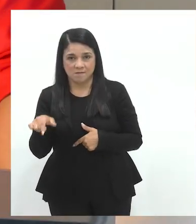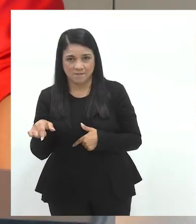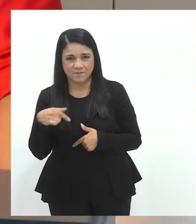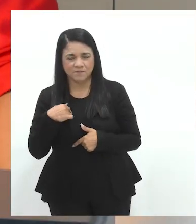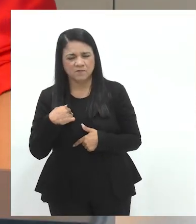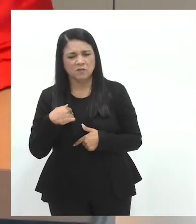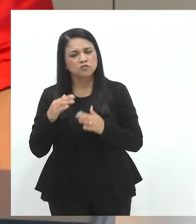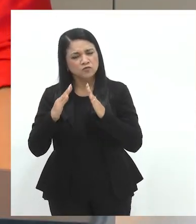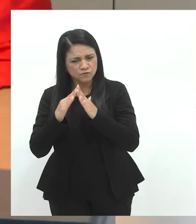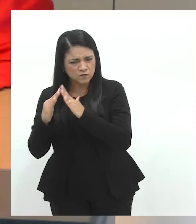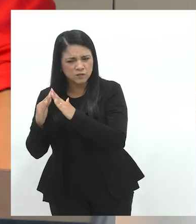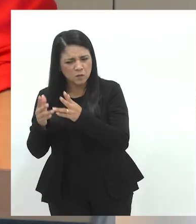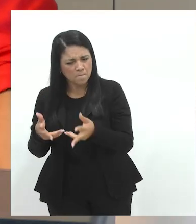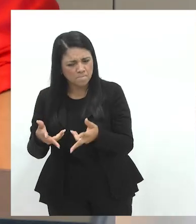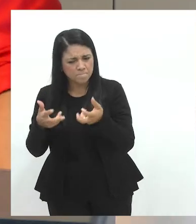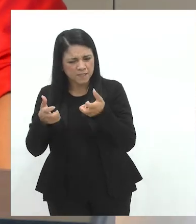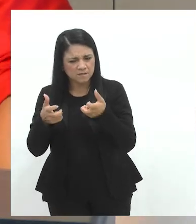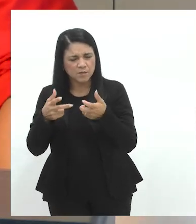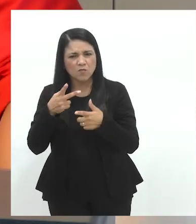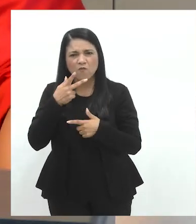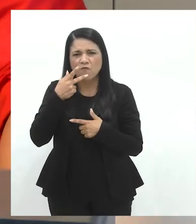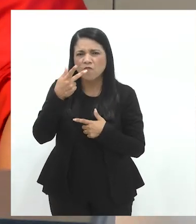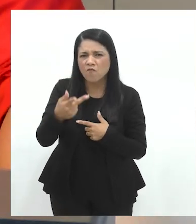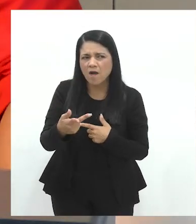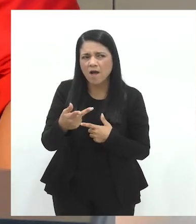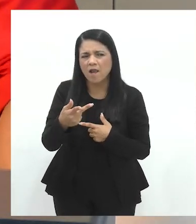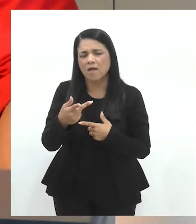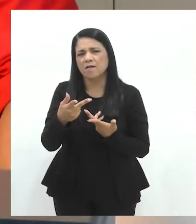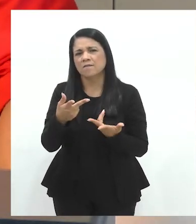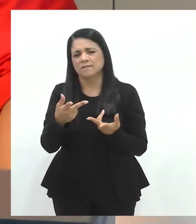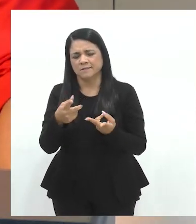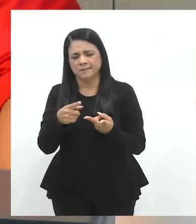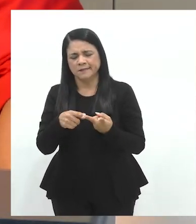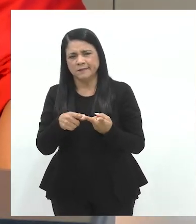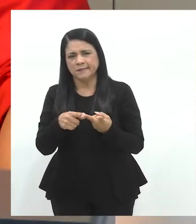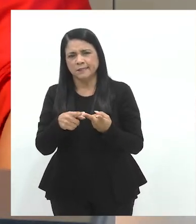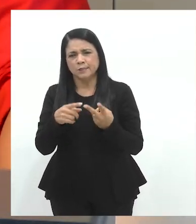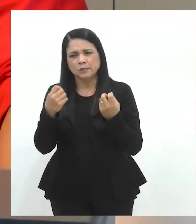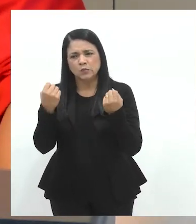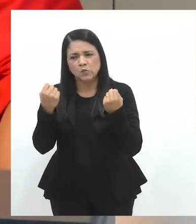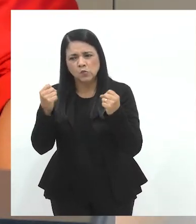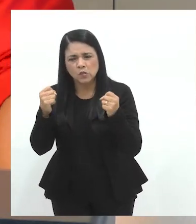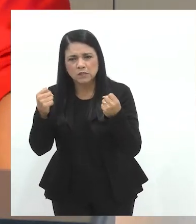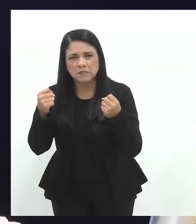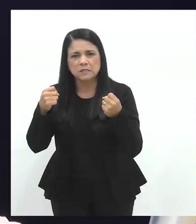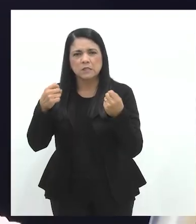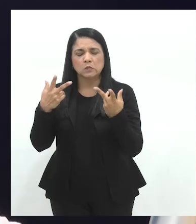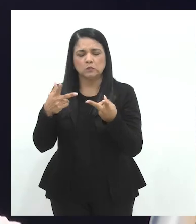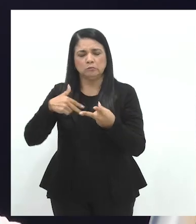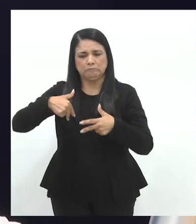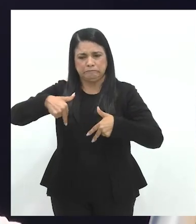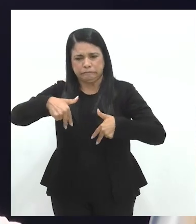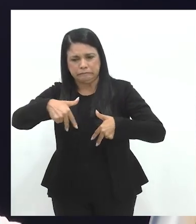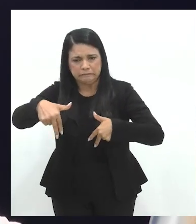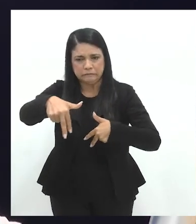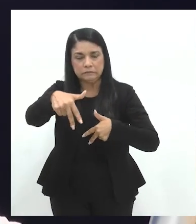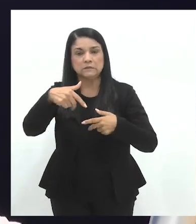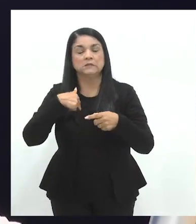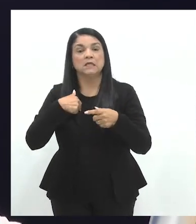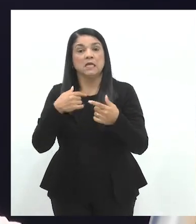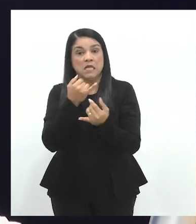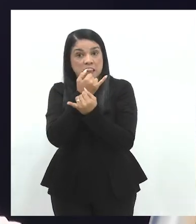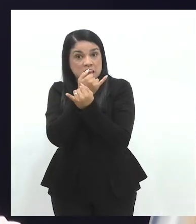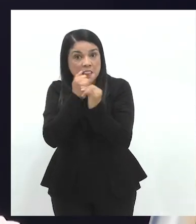vizinhos perceberam alguma diferença na fala, na dicção, na coordenação motora, no excesso